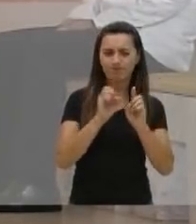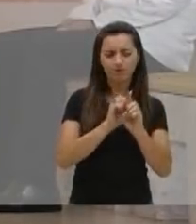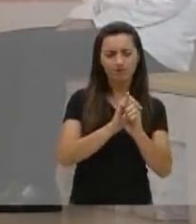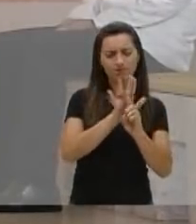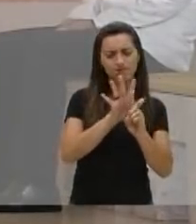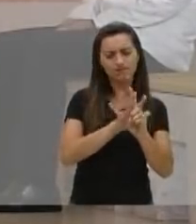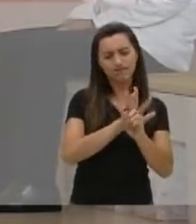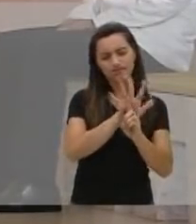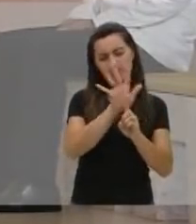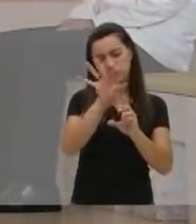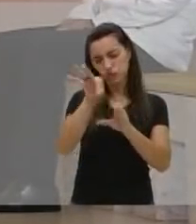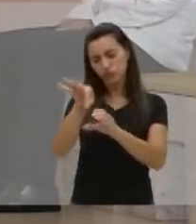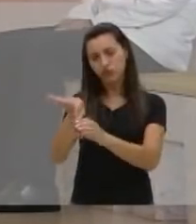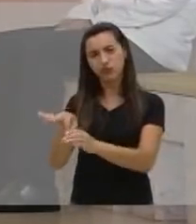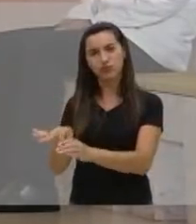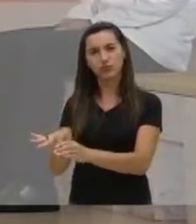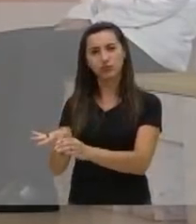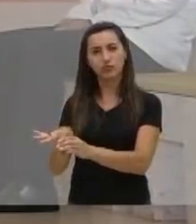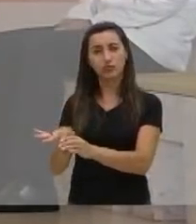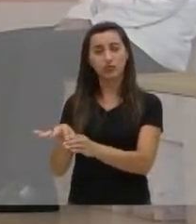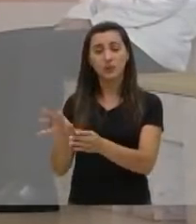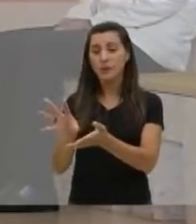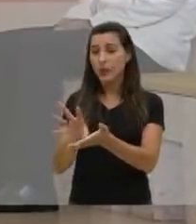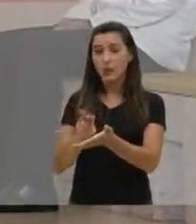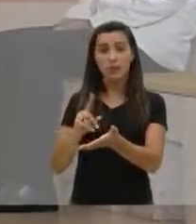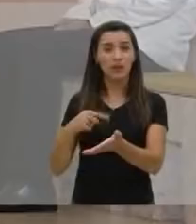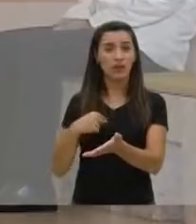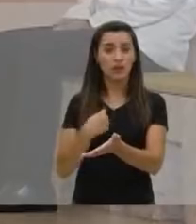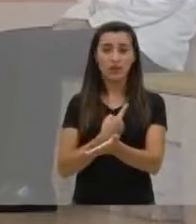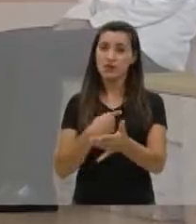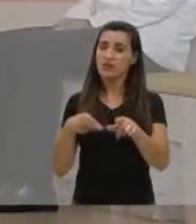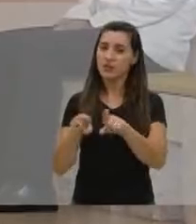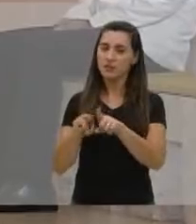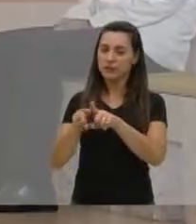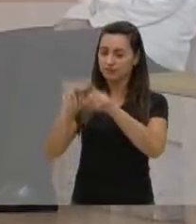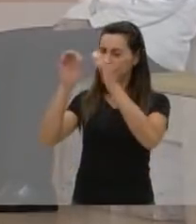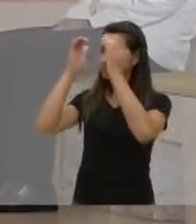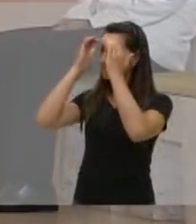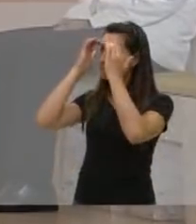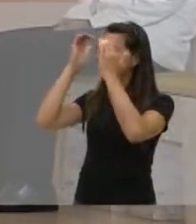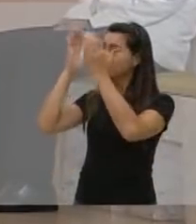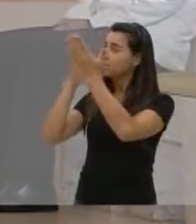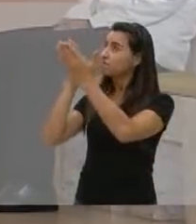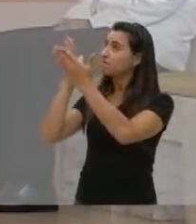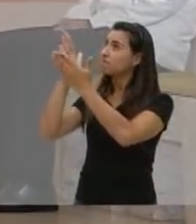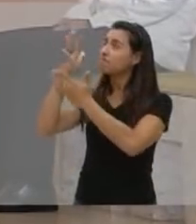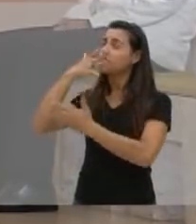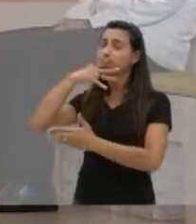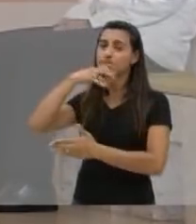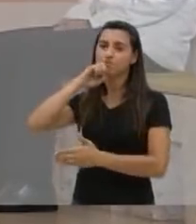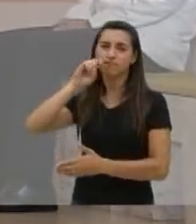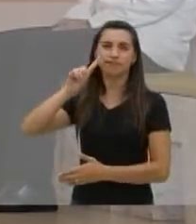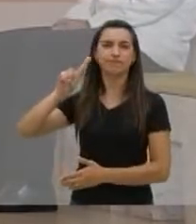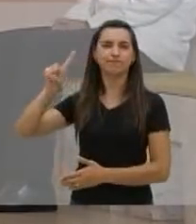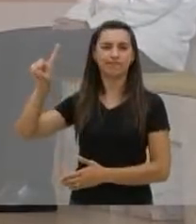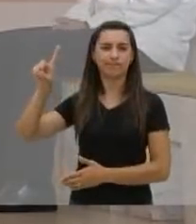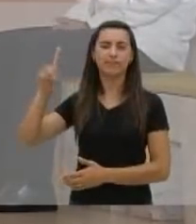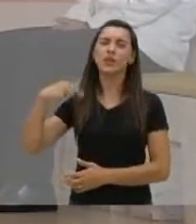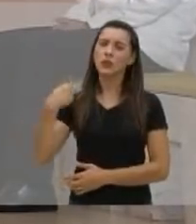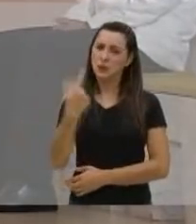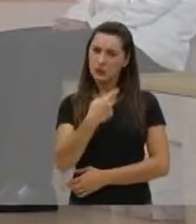somos chamados a obedecer ao Pai. Eu disse que nós estamos vivendo uma